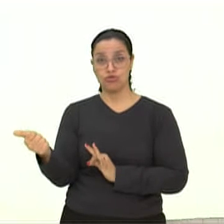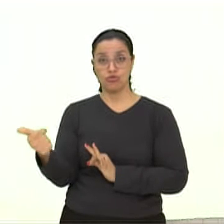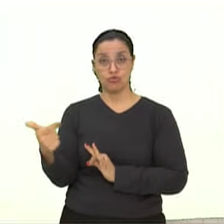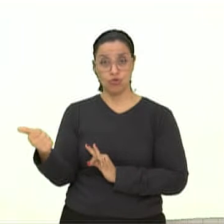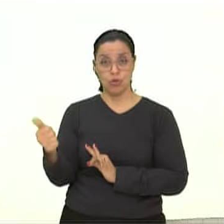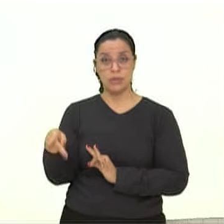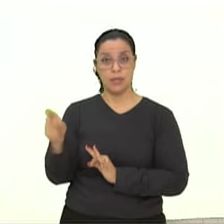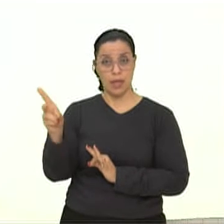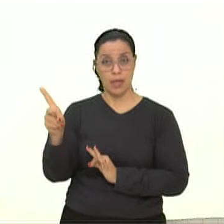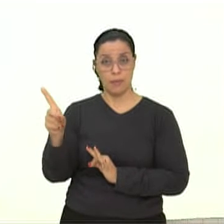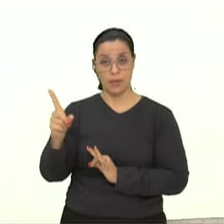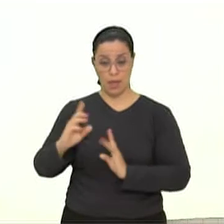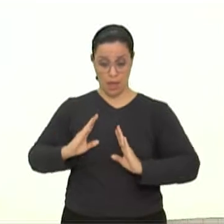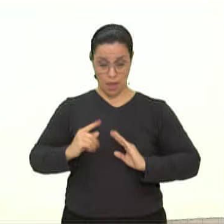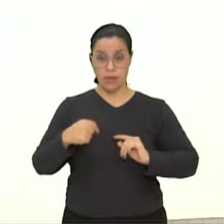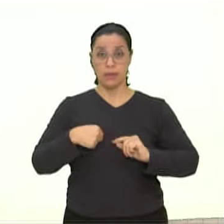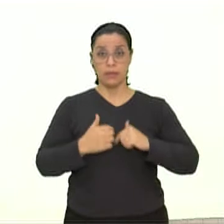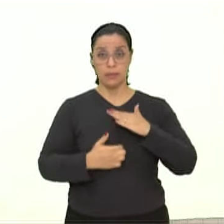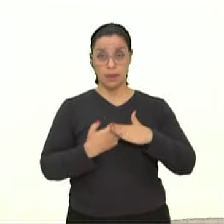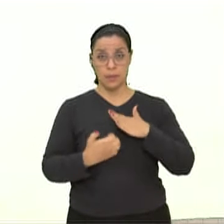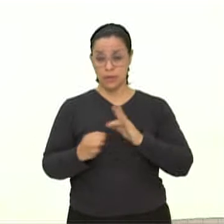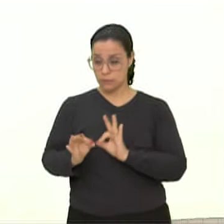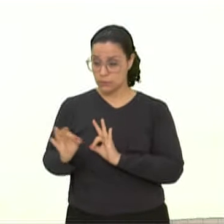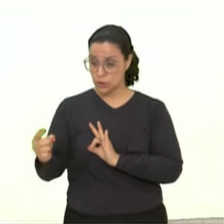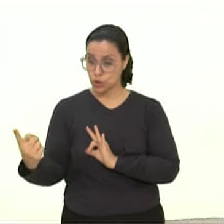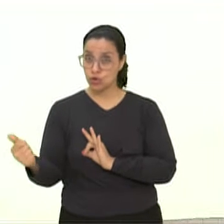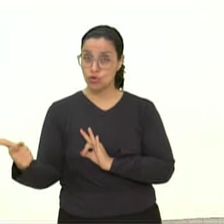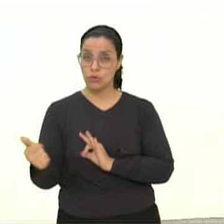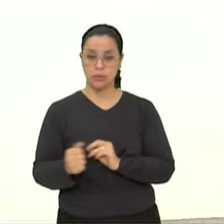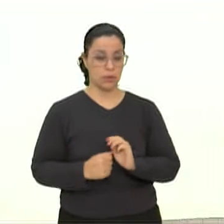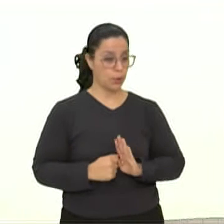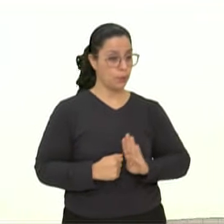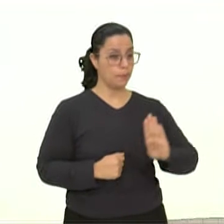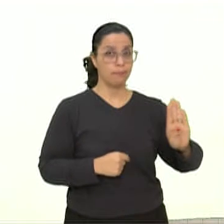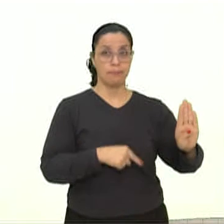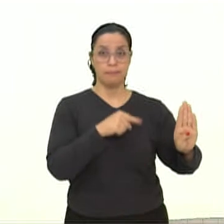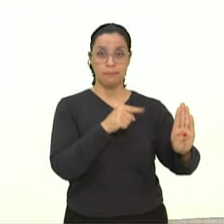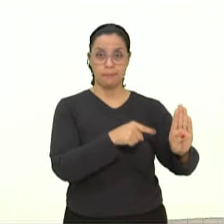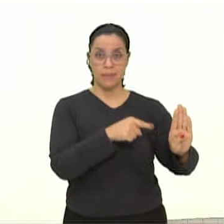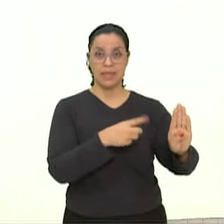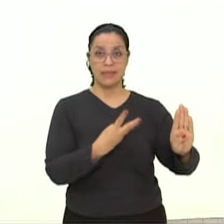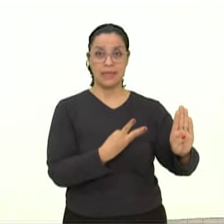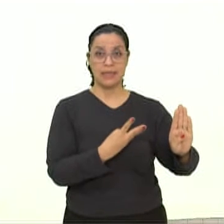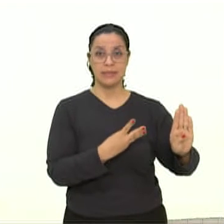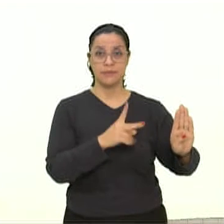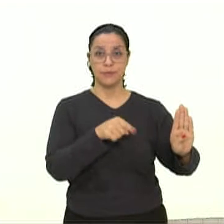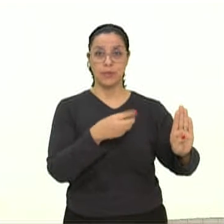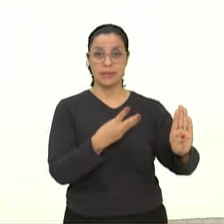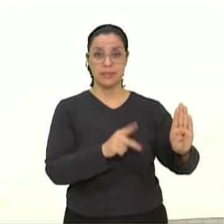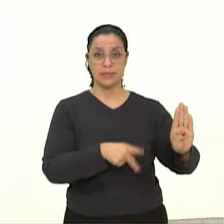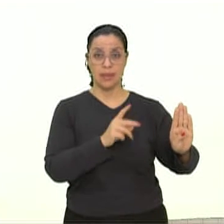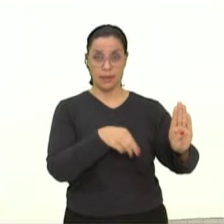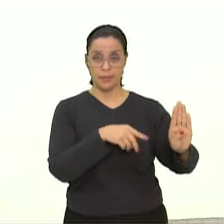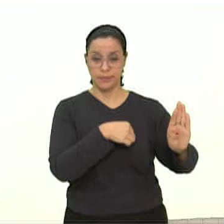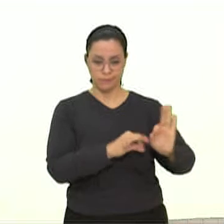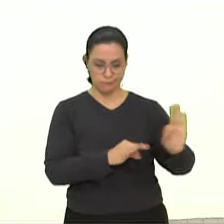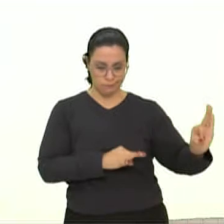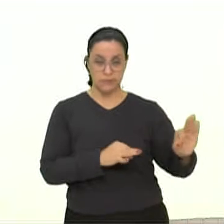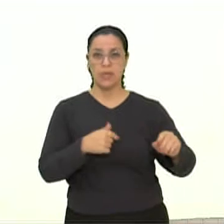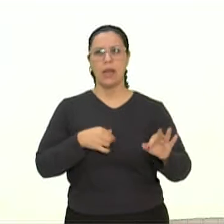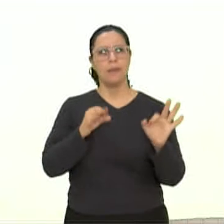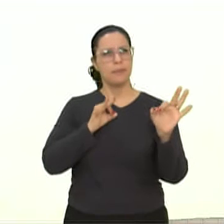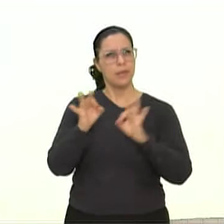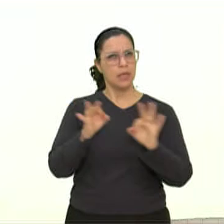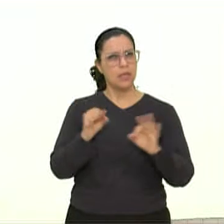quilômetros de distância onde ela trabalha e o escritório do cliente B fica a 3,3 quilômetros. Ela